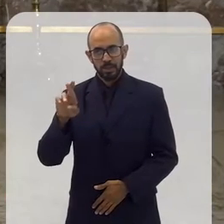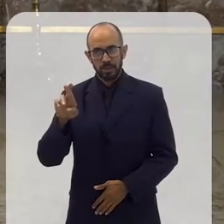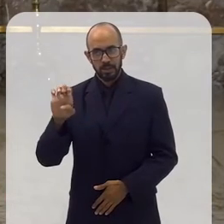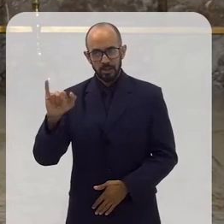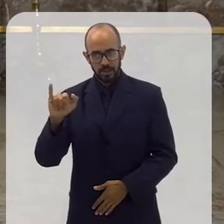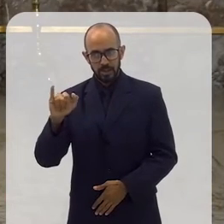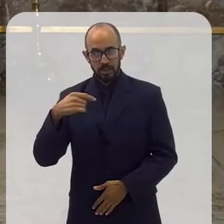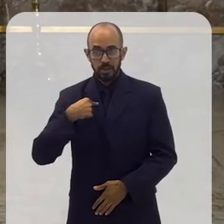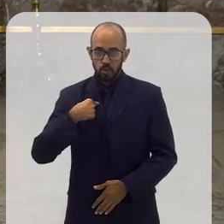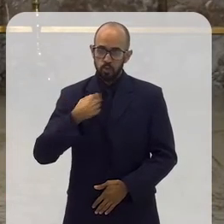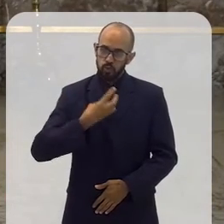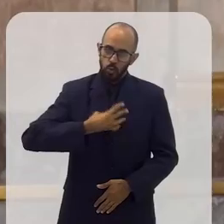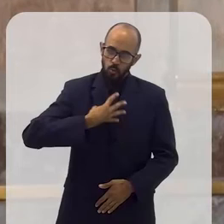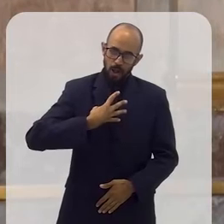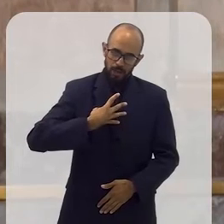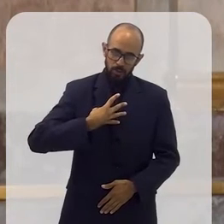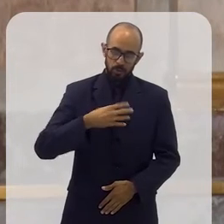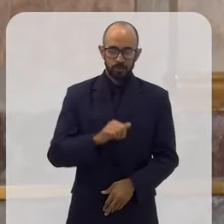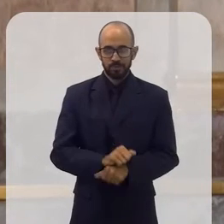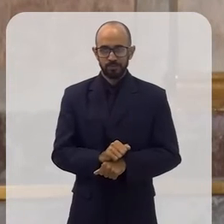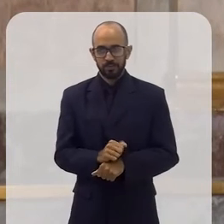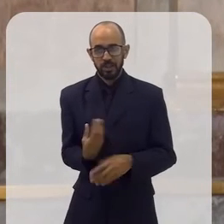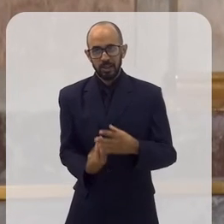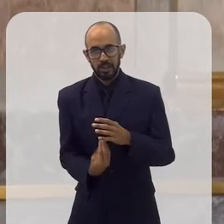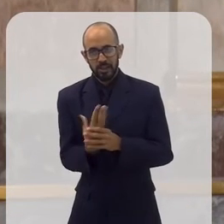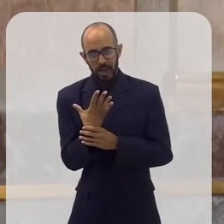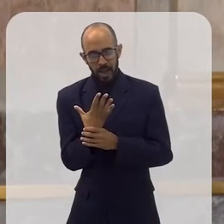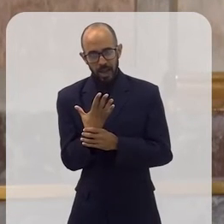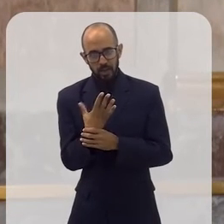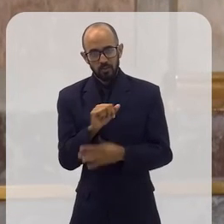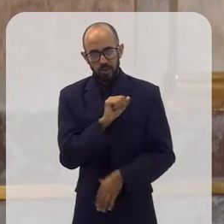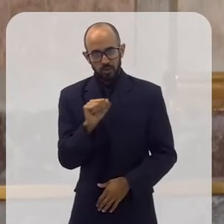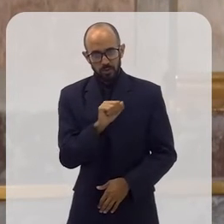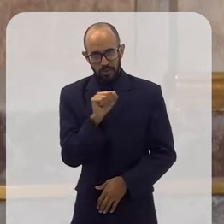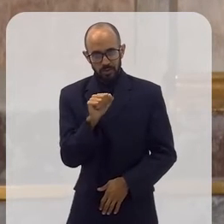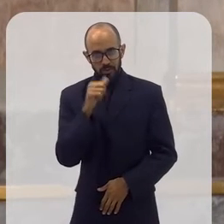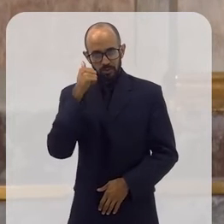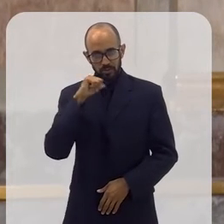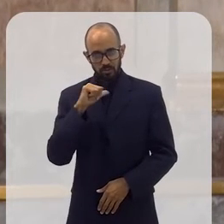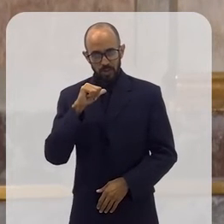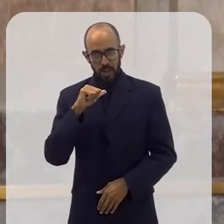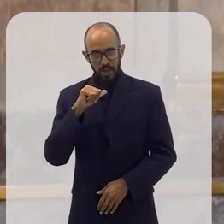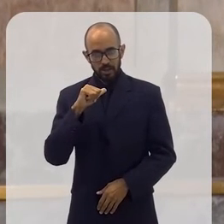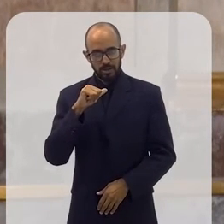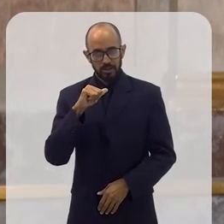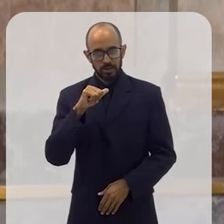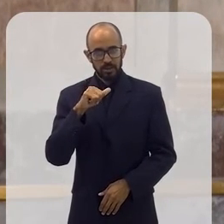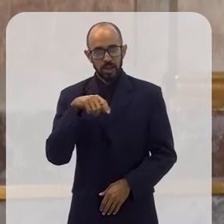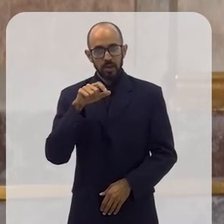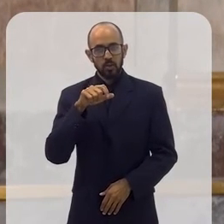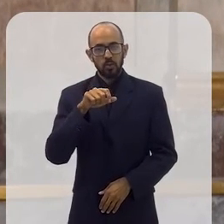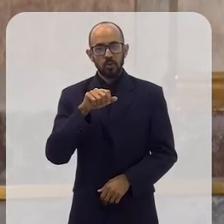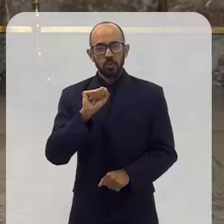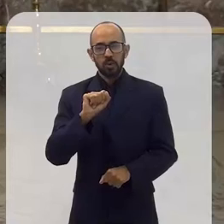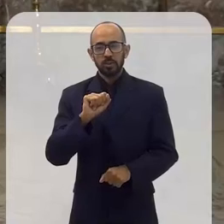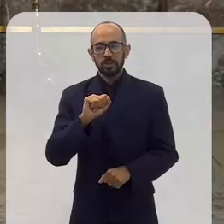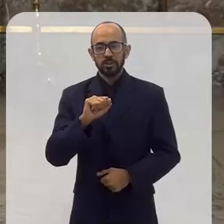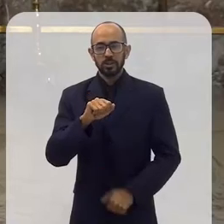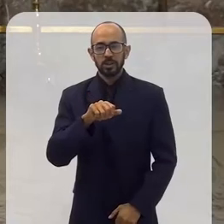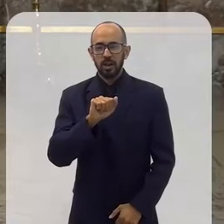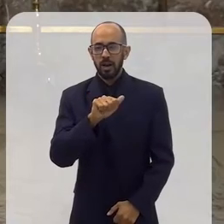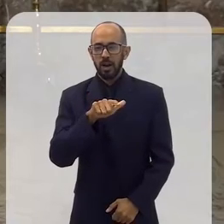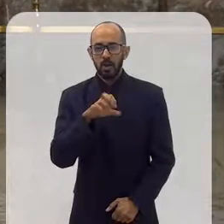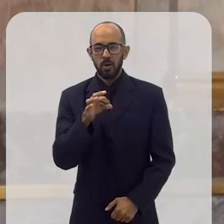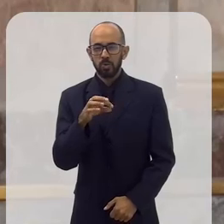o quarto. Aí eles fundaram a Associação de Senhoras Ortodoxas lá no Alto do Boa Vista.